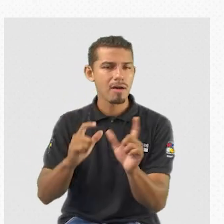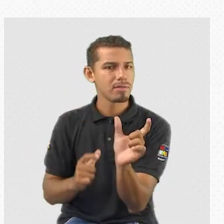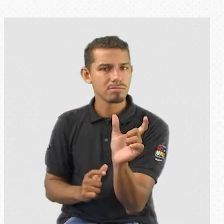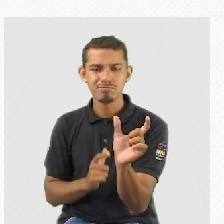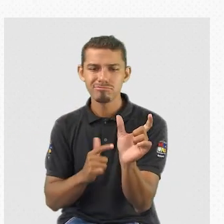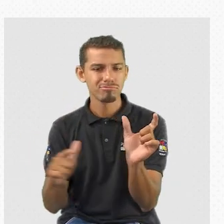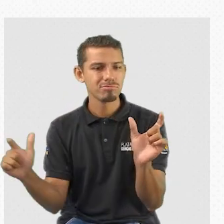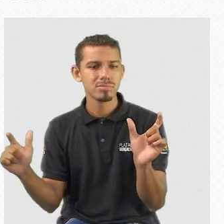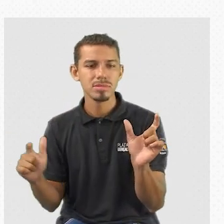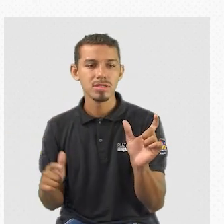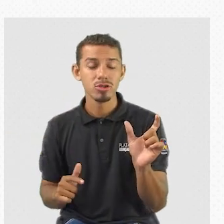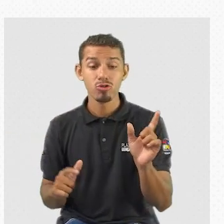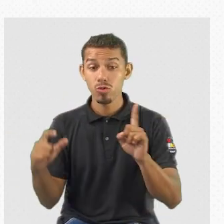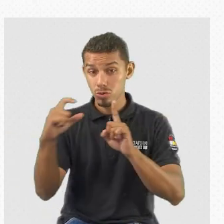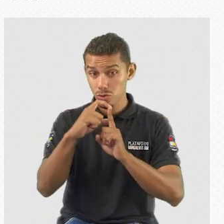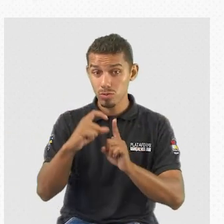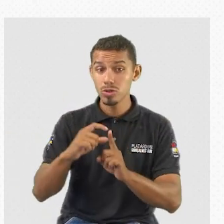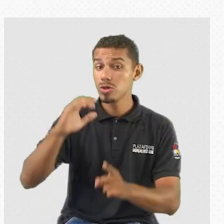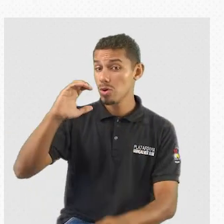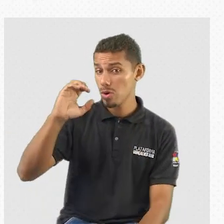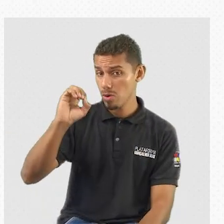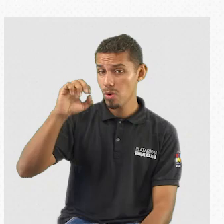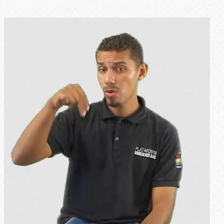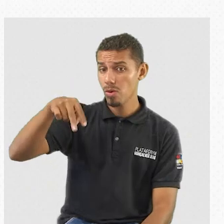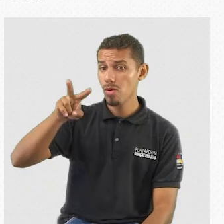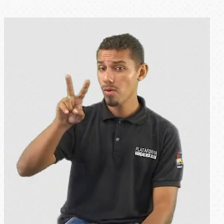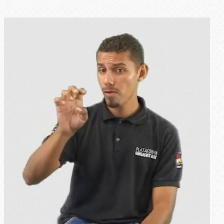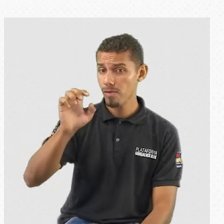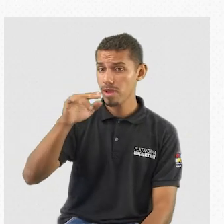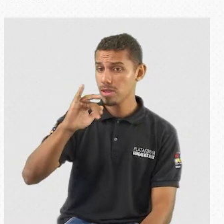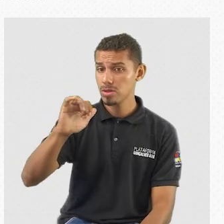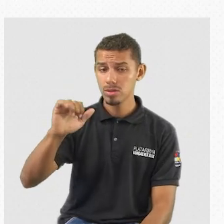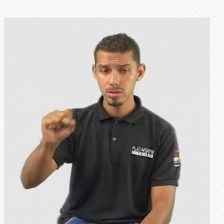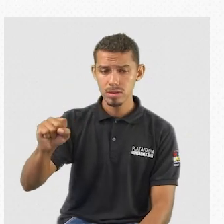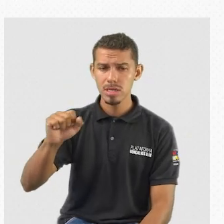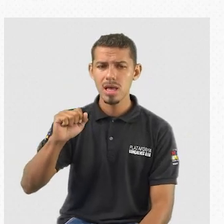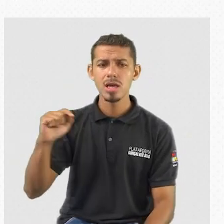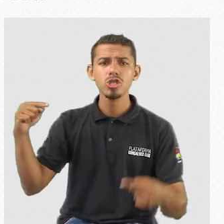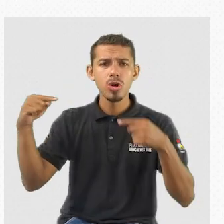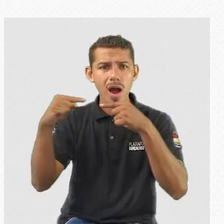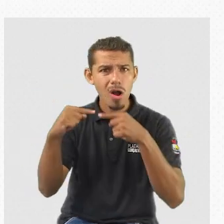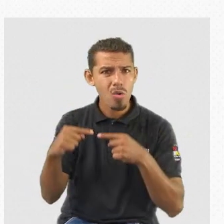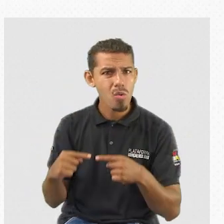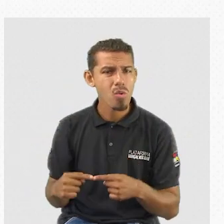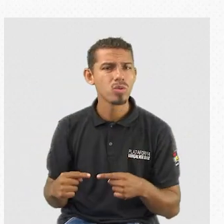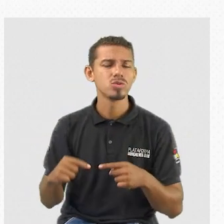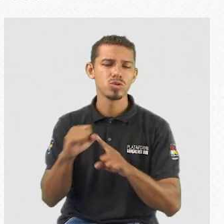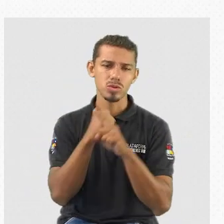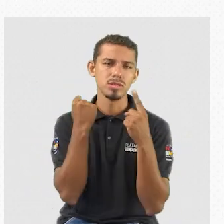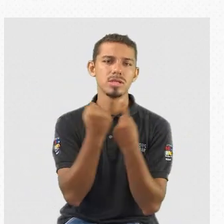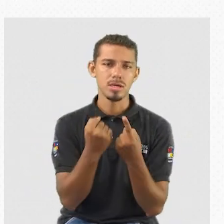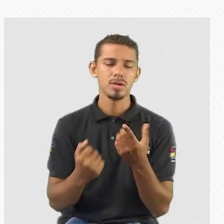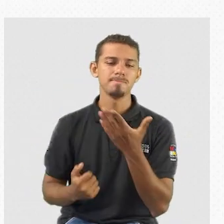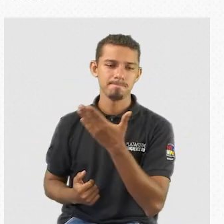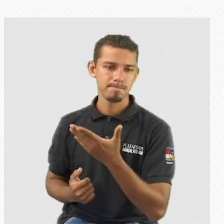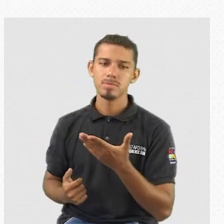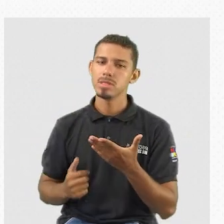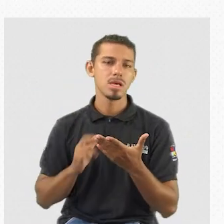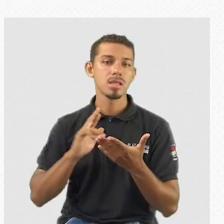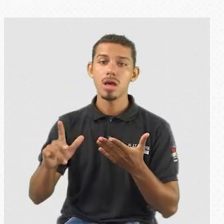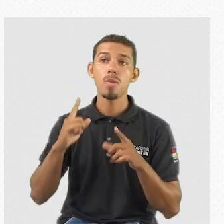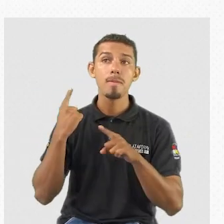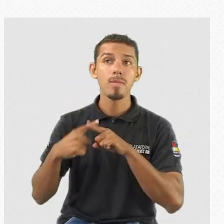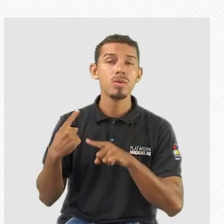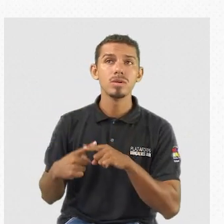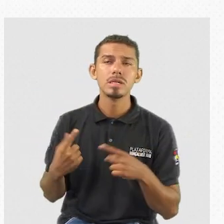né? Os nomes são convencionais porque eles são frutos de um acordo social, né? E não